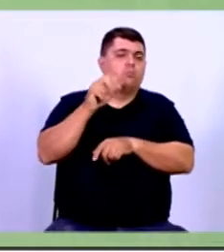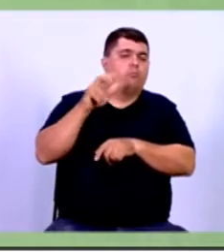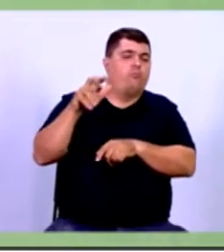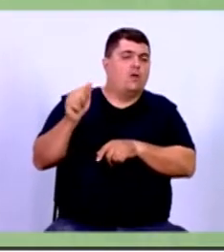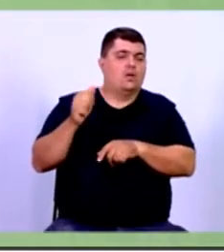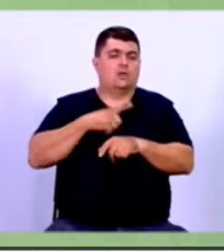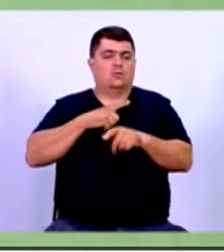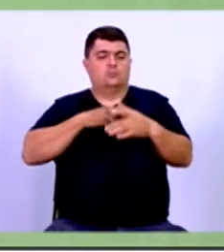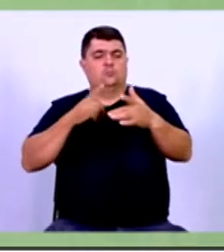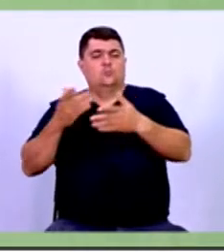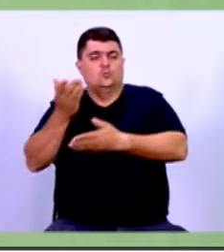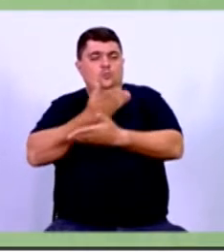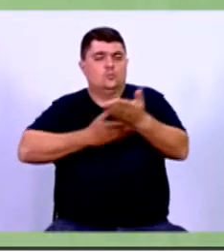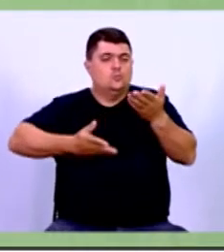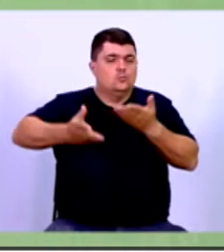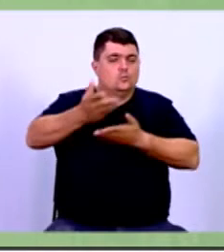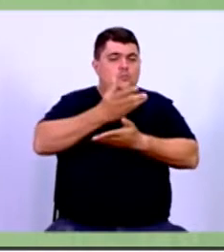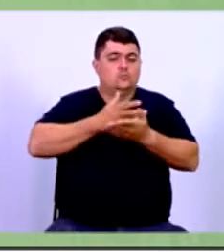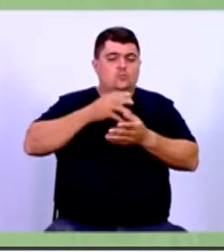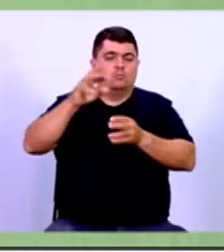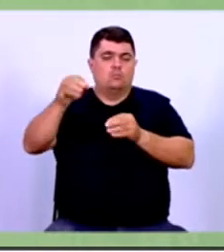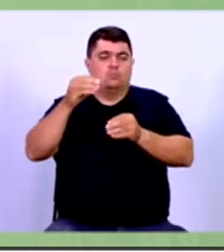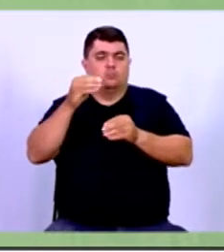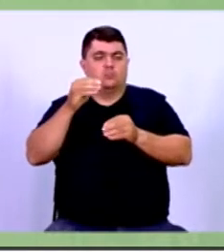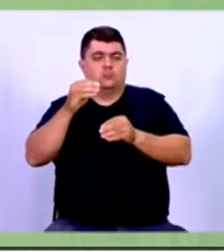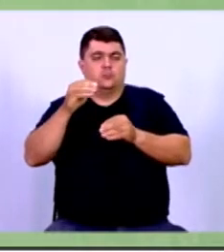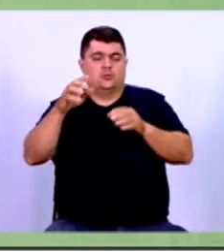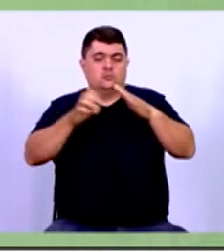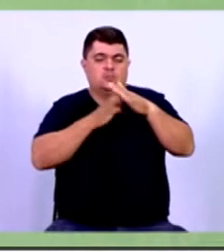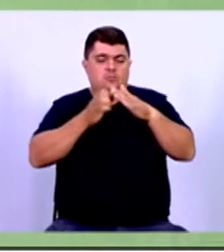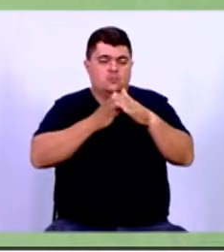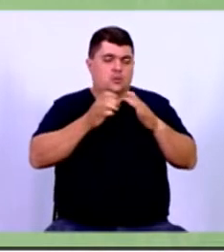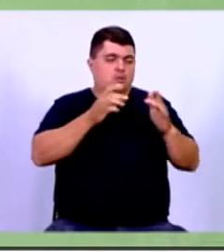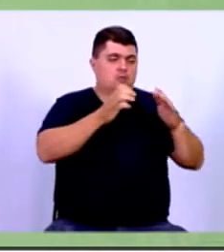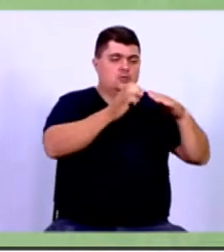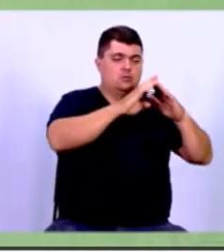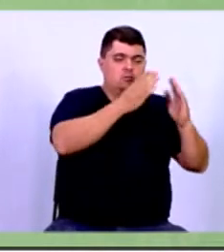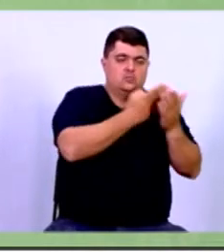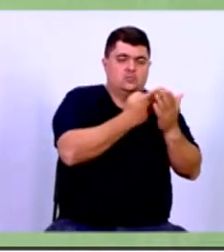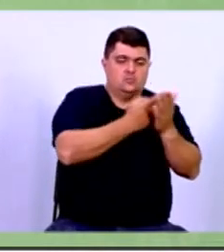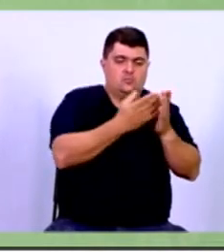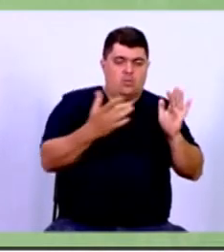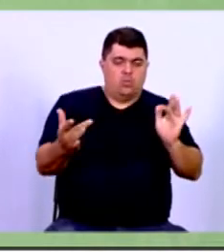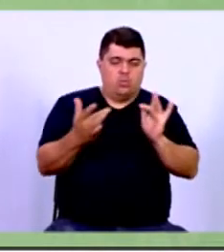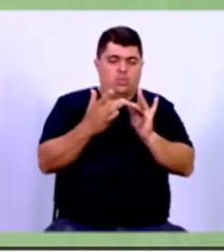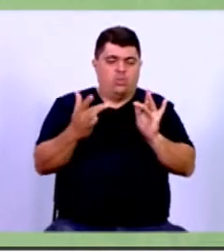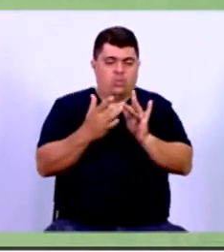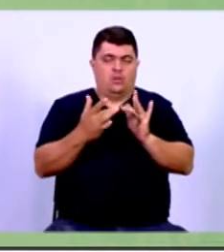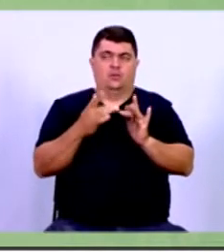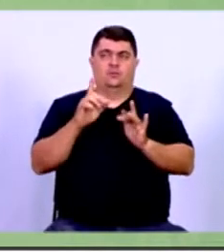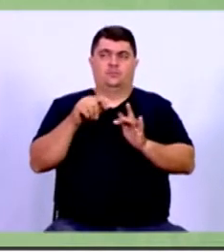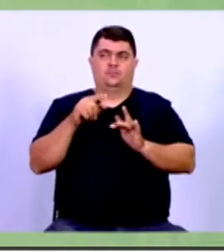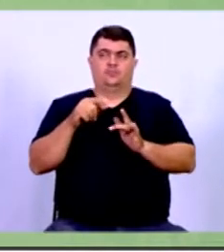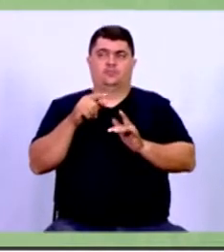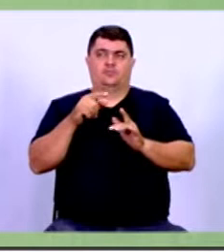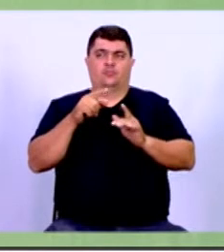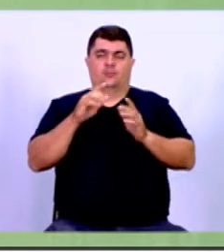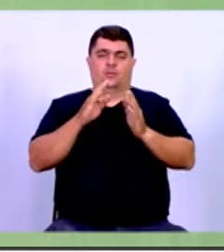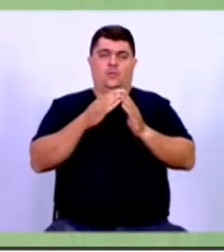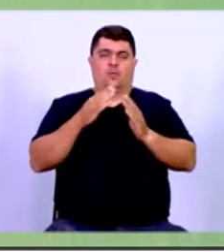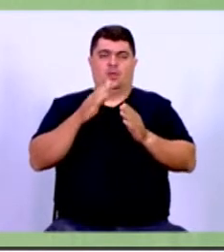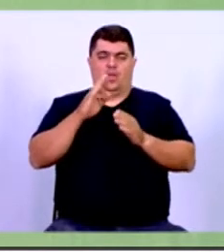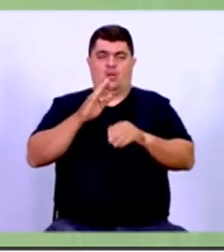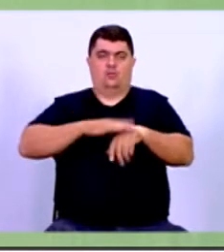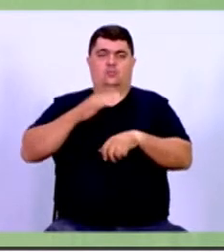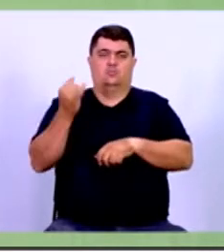esse elo entre ajustar, né, essas condições de realização do estágio. A instituição de ensino também deve, mas o agente de